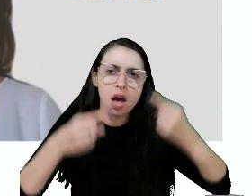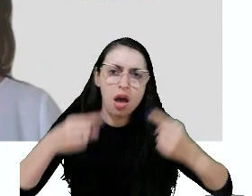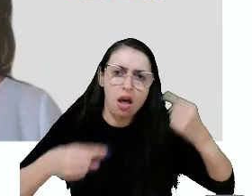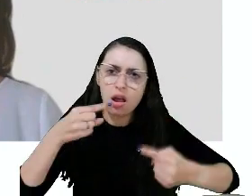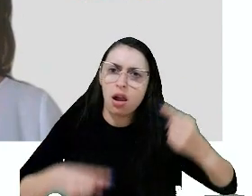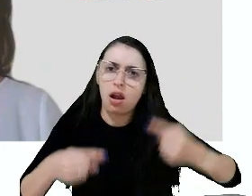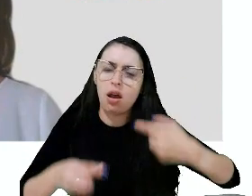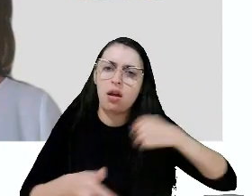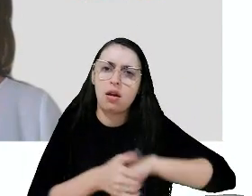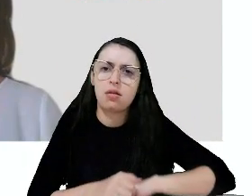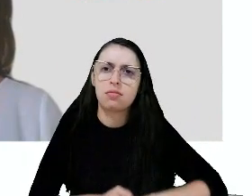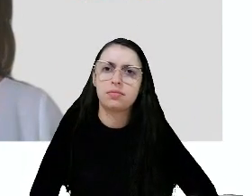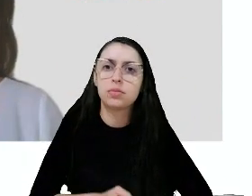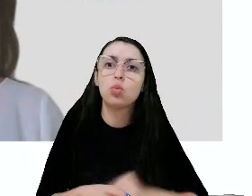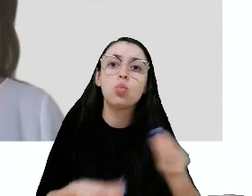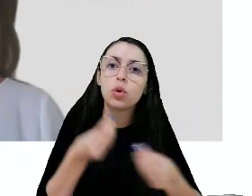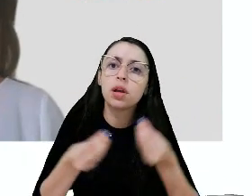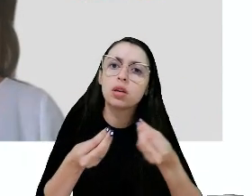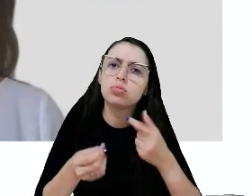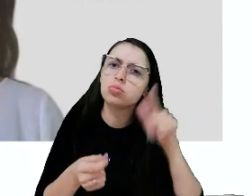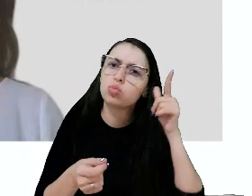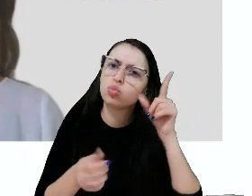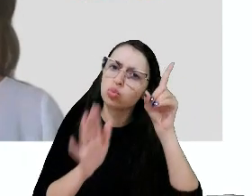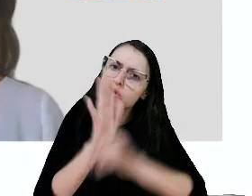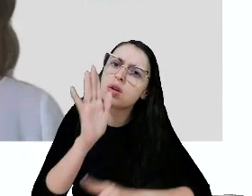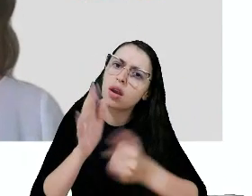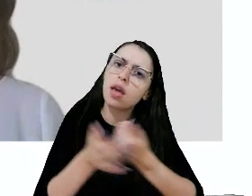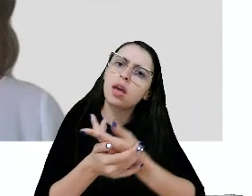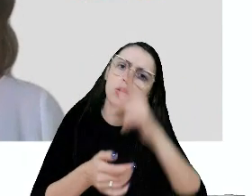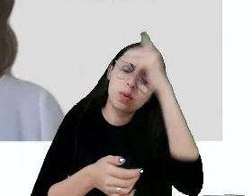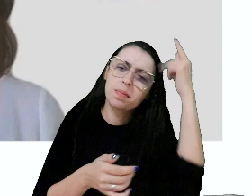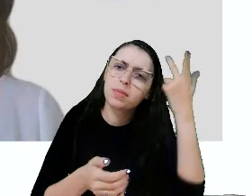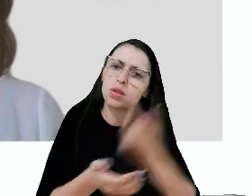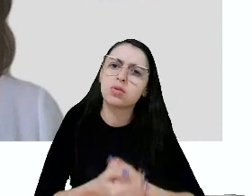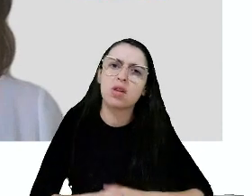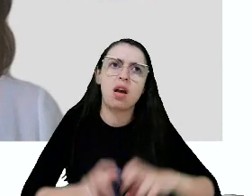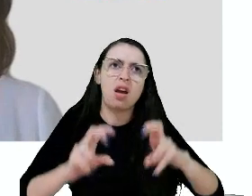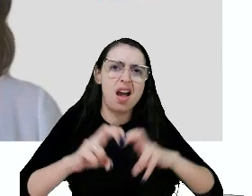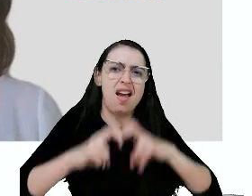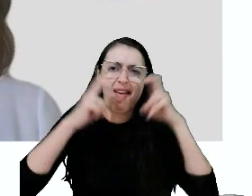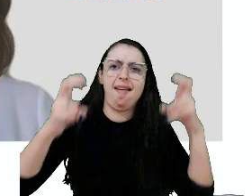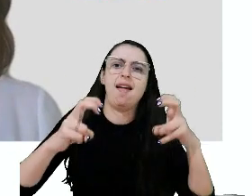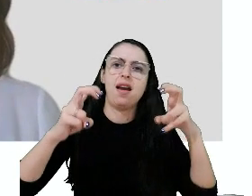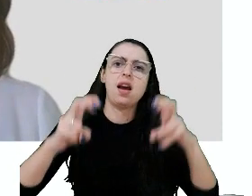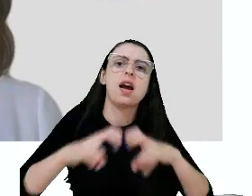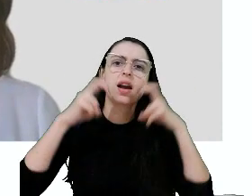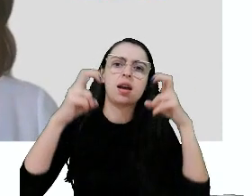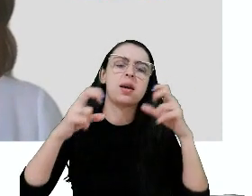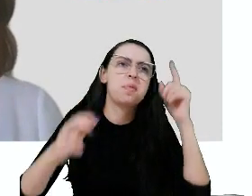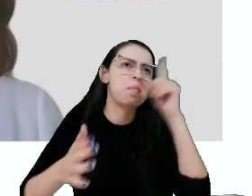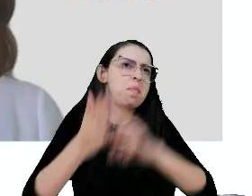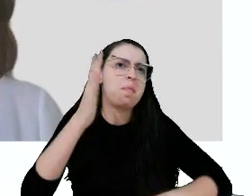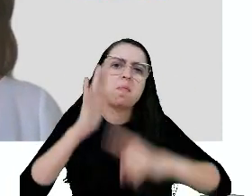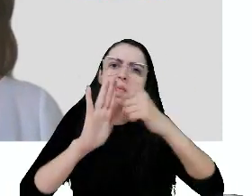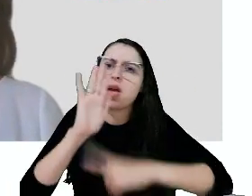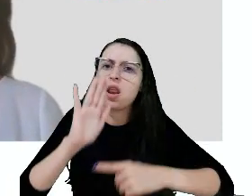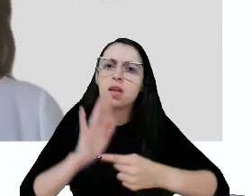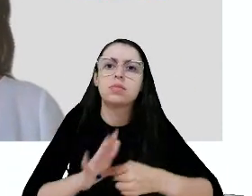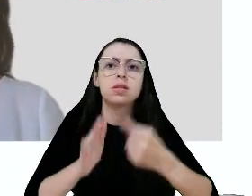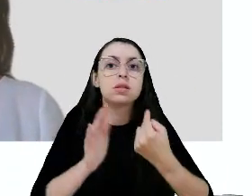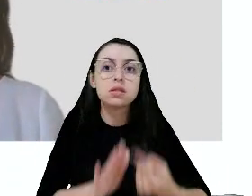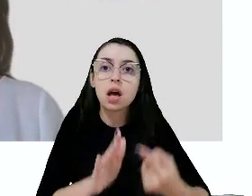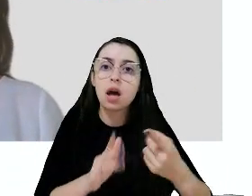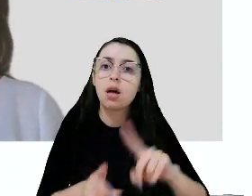aceleradas, não é? Porque o que é que dá direito a alguém ir gritar militar. Proibição a que essa